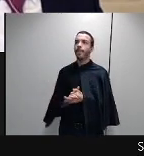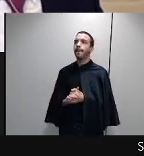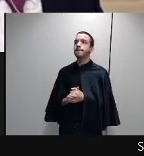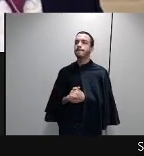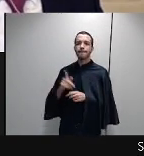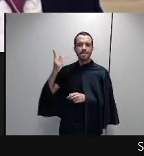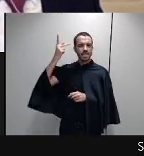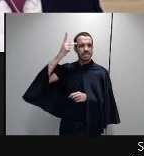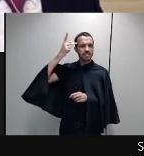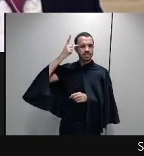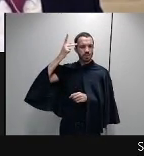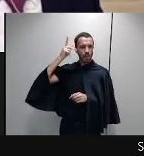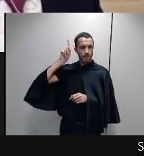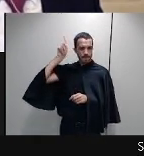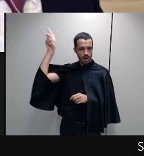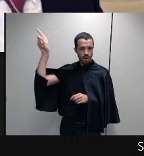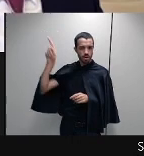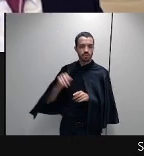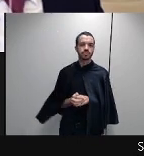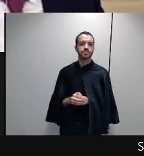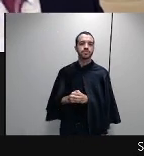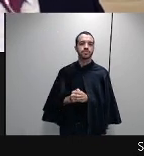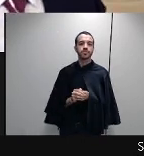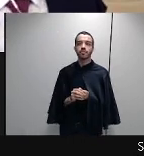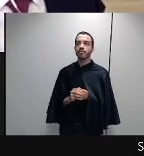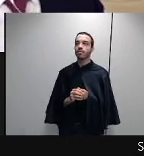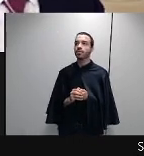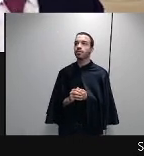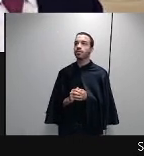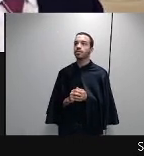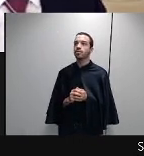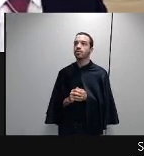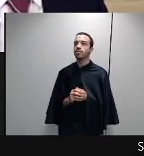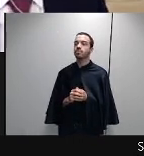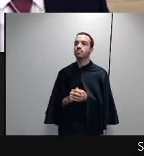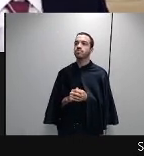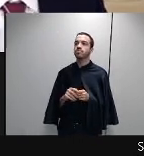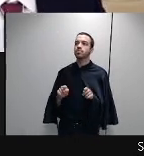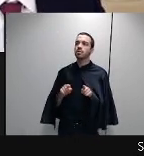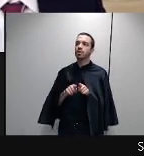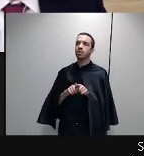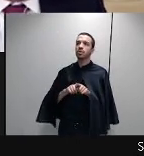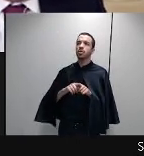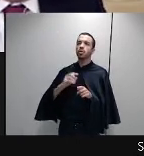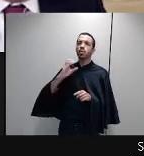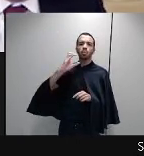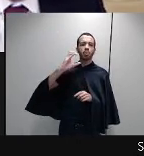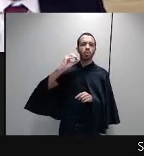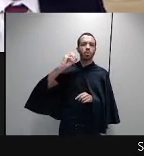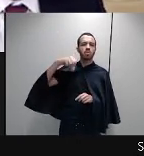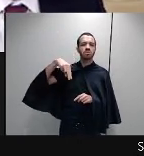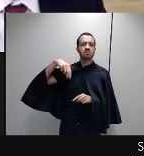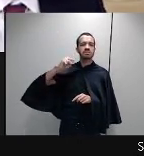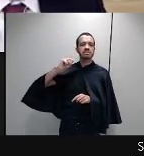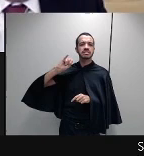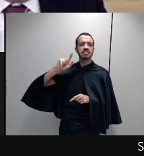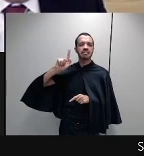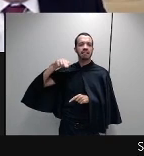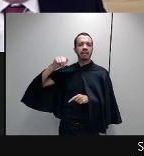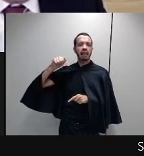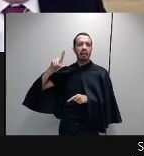Paulo em que foi consignado no que nos interessa para mim está destacado no voto Oi